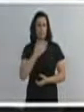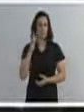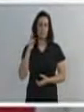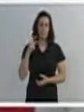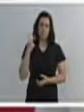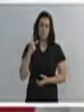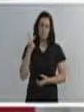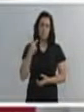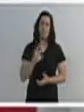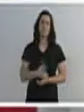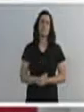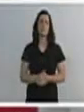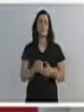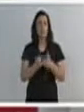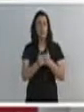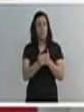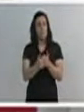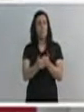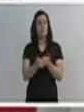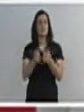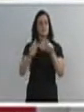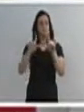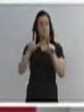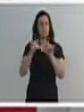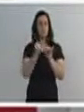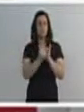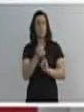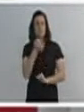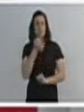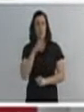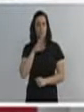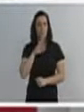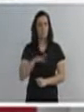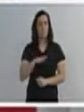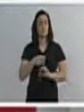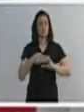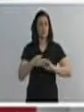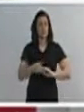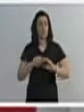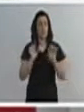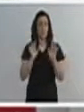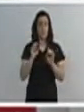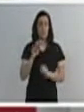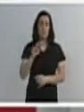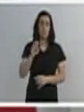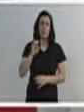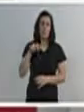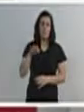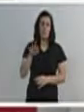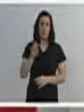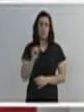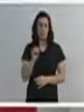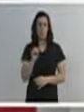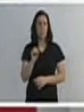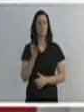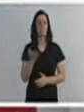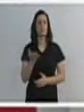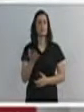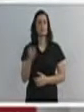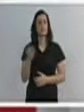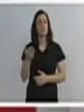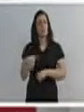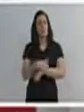vereadores, quem nos acompanha também em casa, muito boa tarde. Quero saudar a todos, em especial o meu amigo Bento, lá da Regente Feijó,